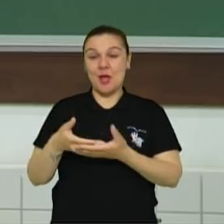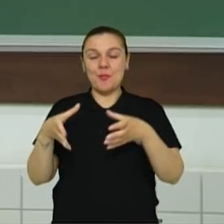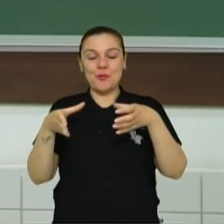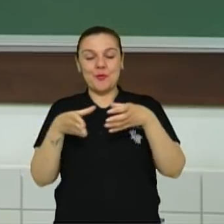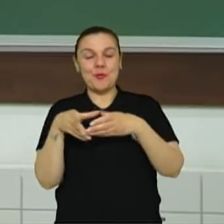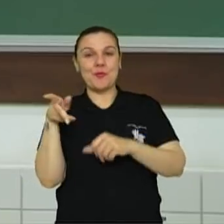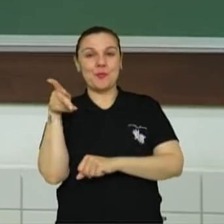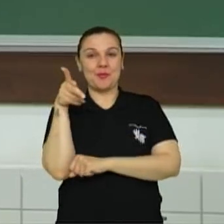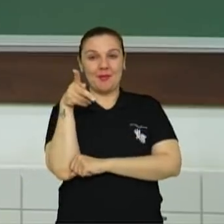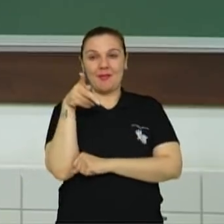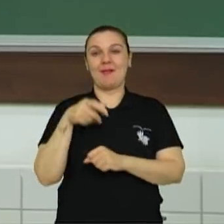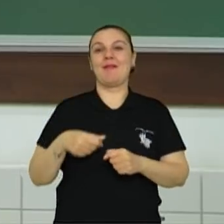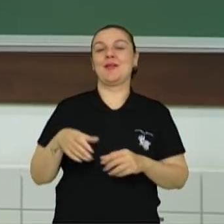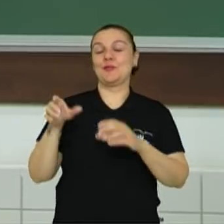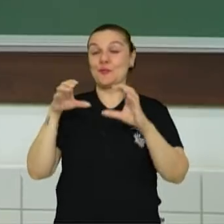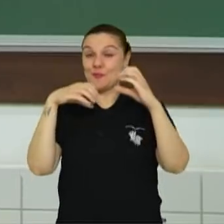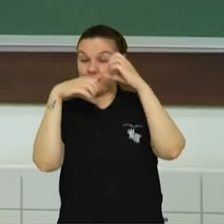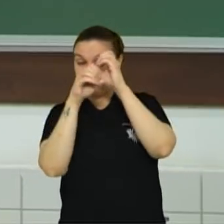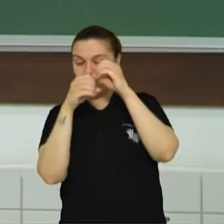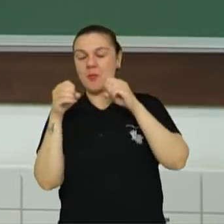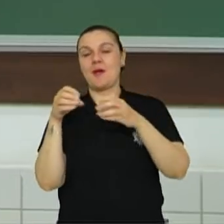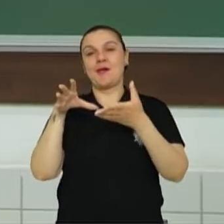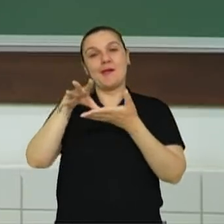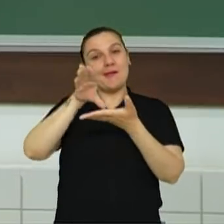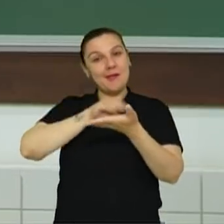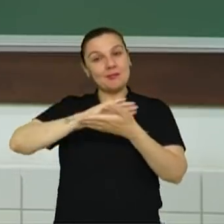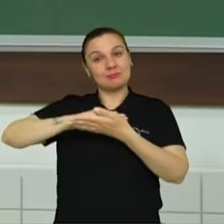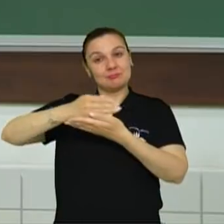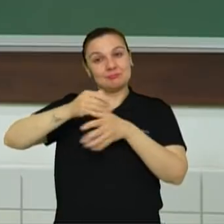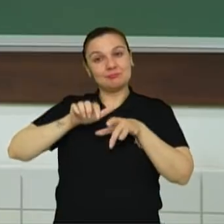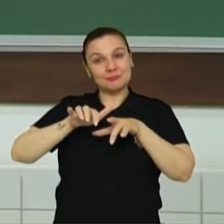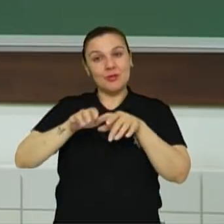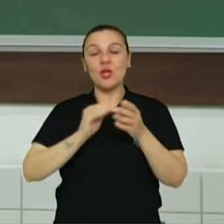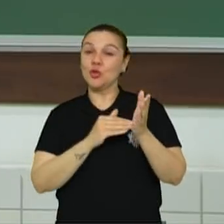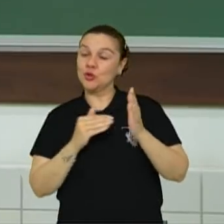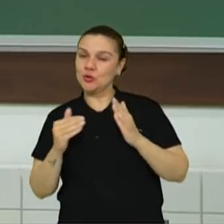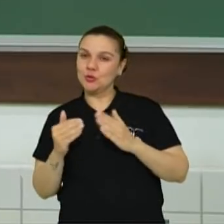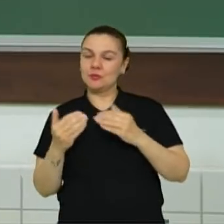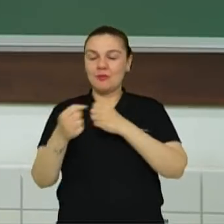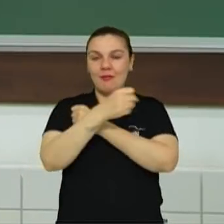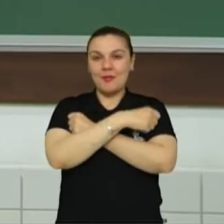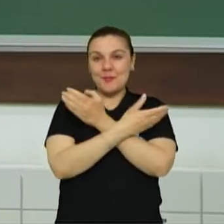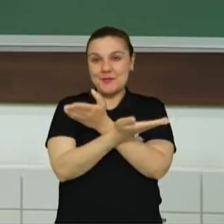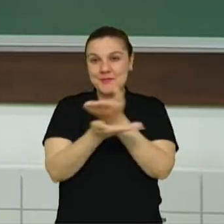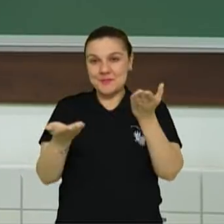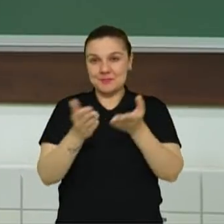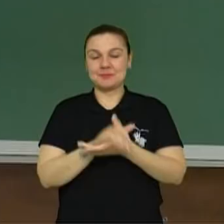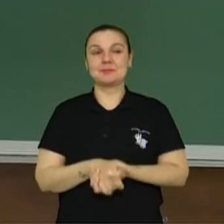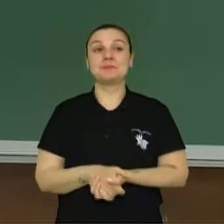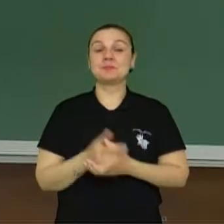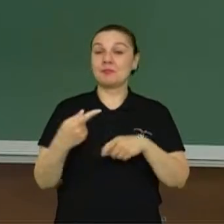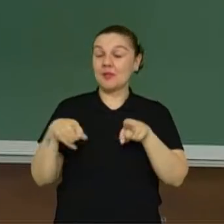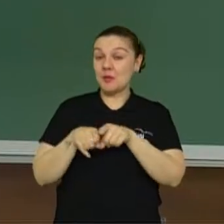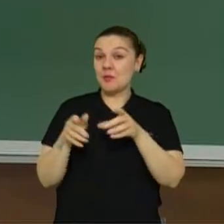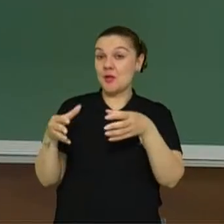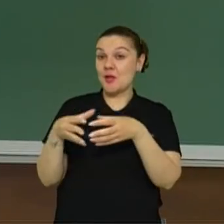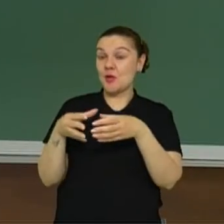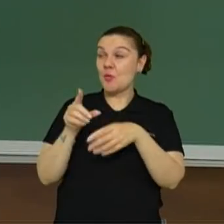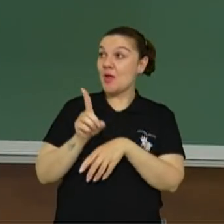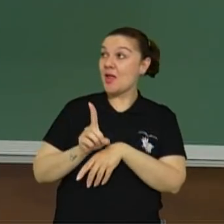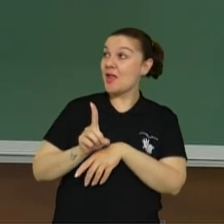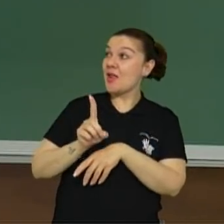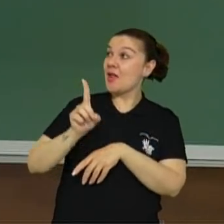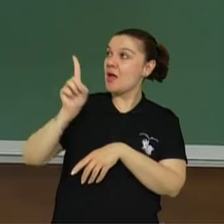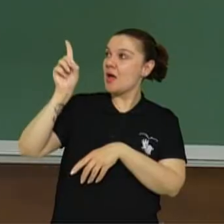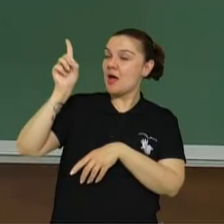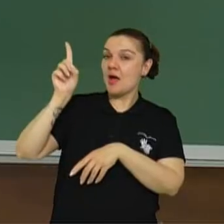nossa equipe de câmera, né? De gravação aqui, todo mundo aqui abraçando vocês. Também o pessoal lá